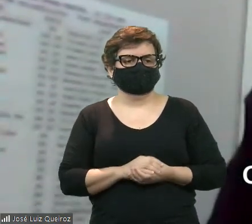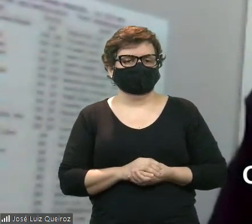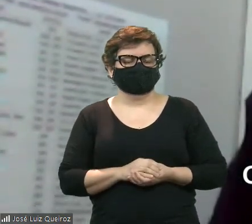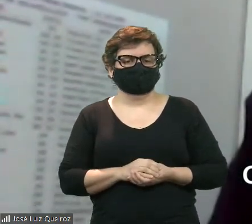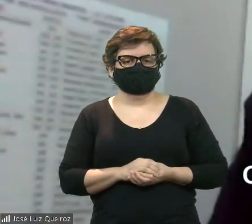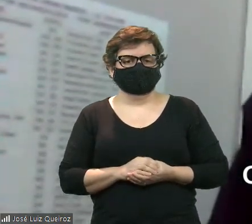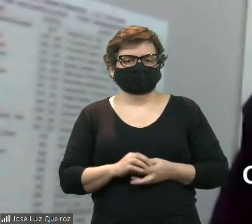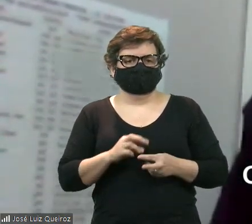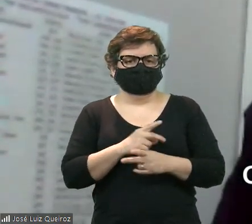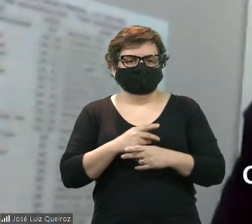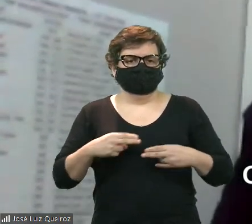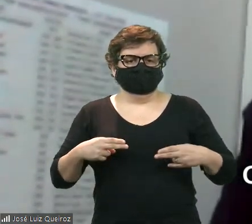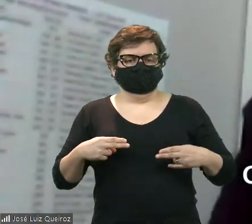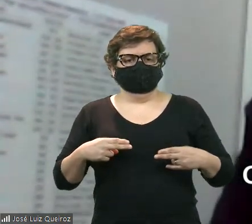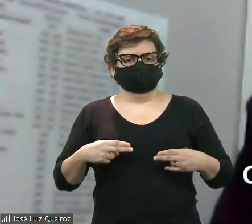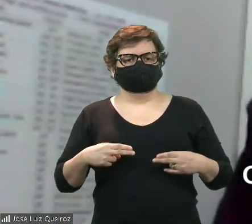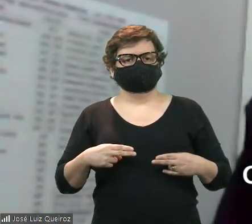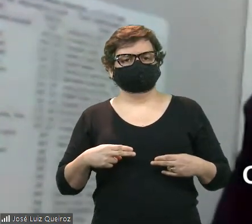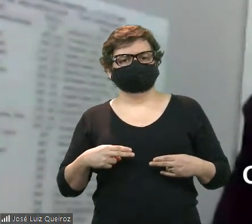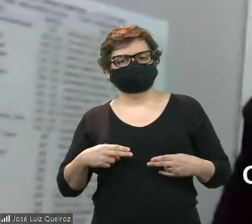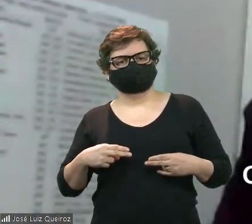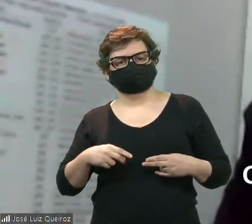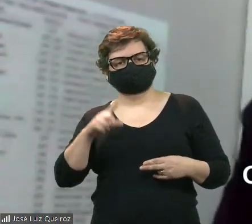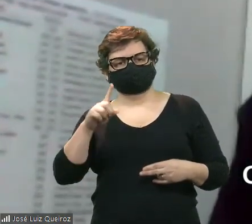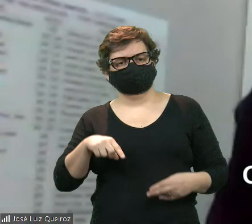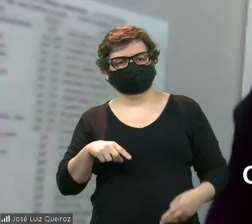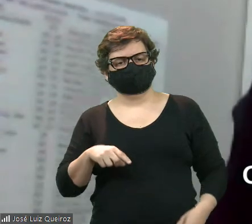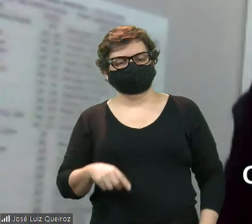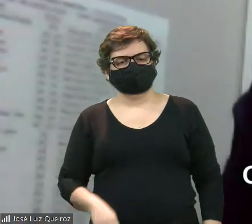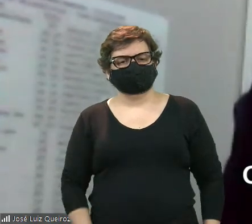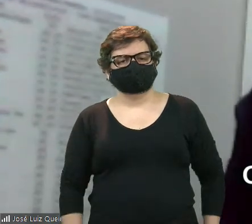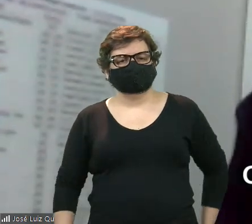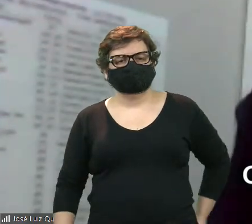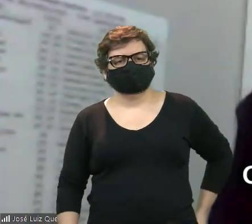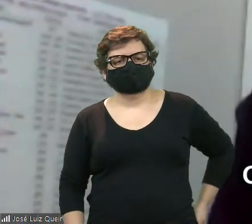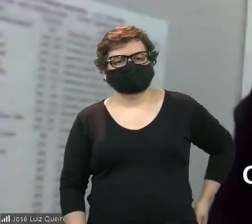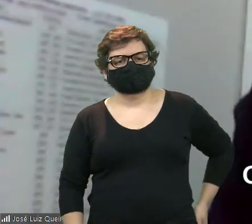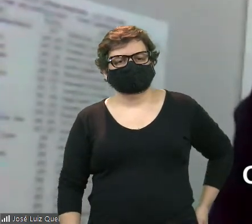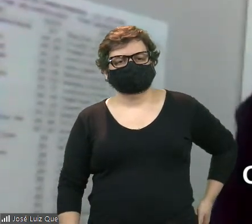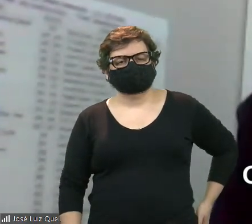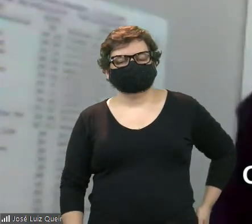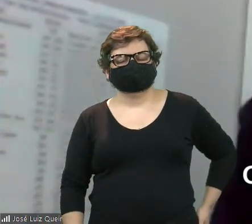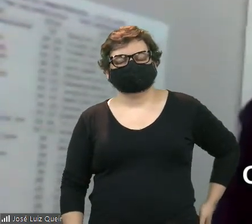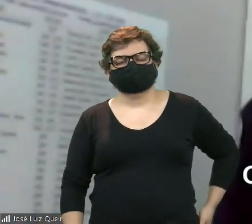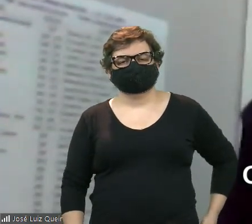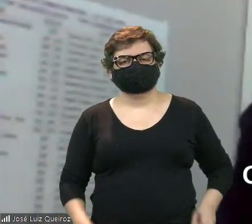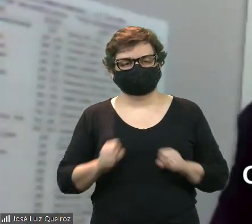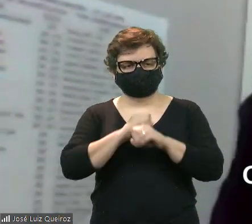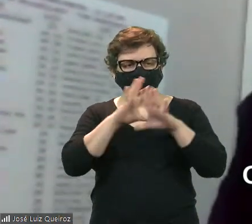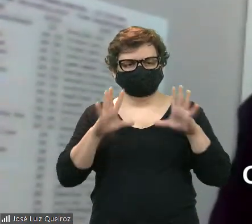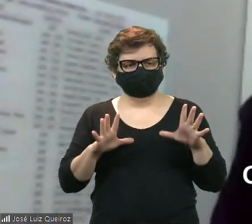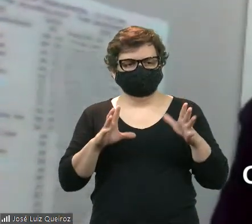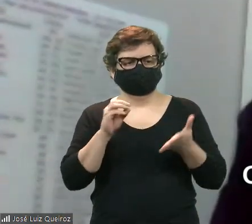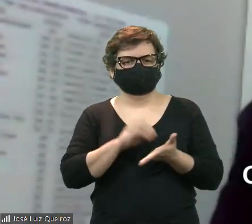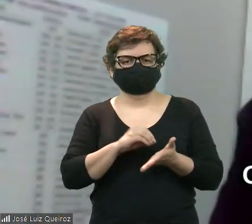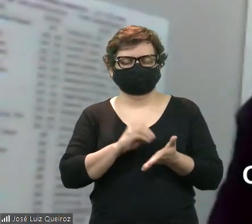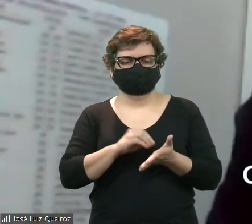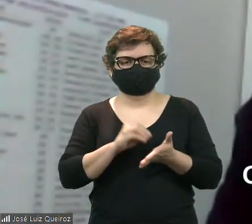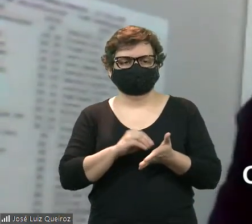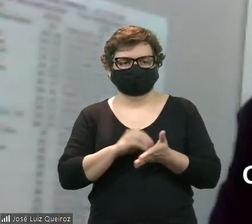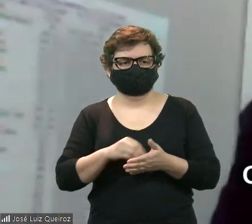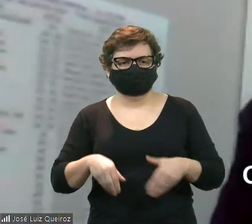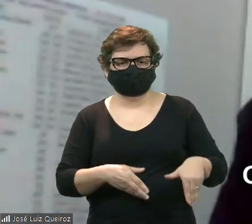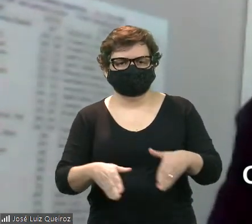a respeito dessa discussão, e é patente a falta, a escassez de ciclovias na nossa